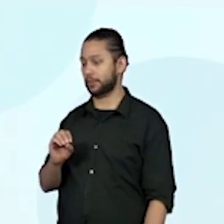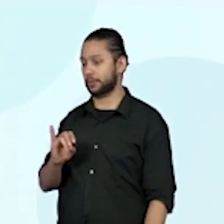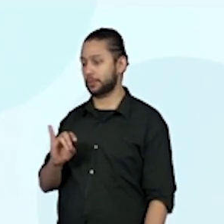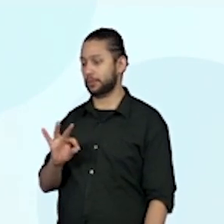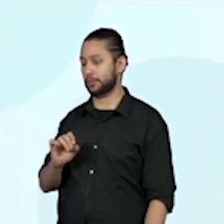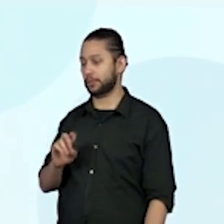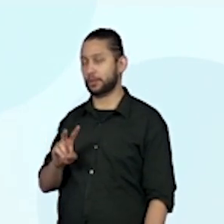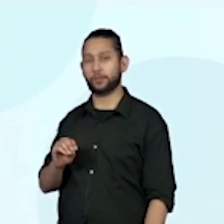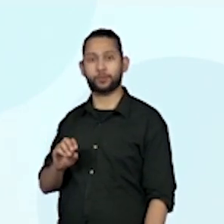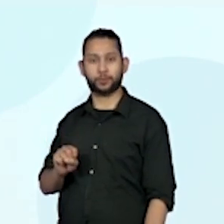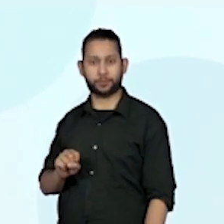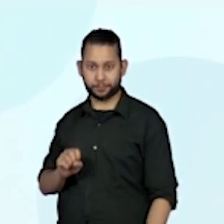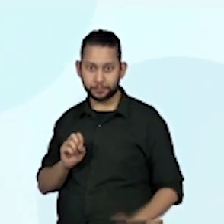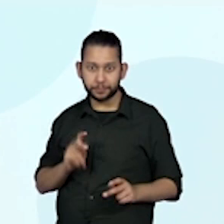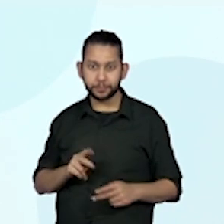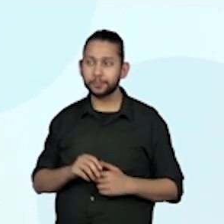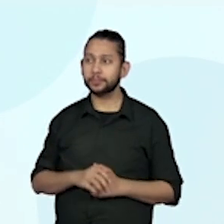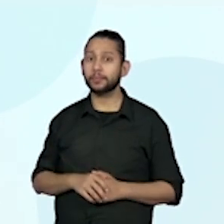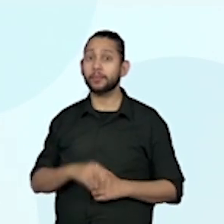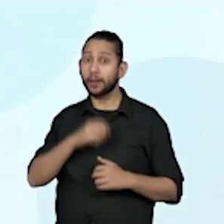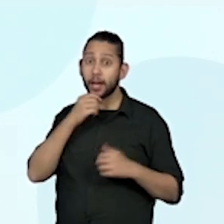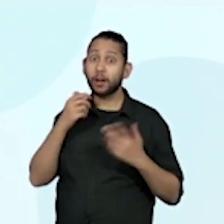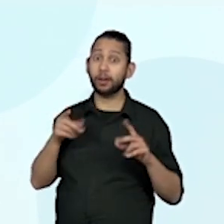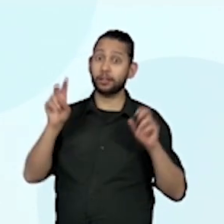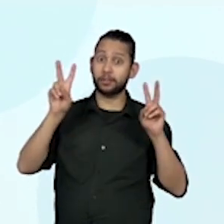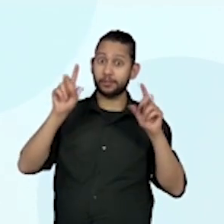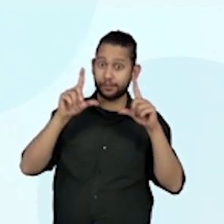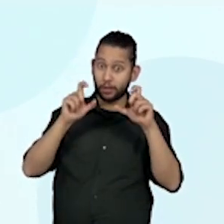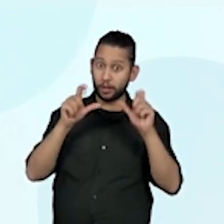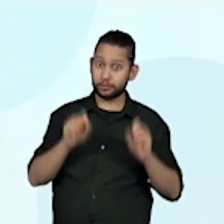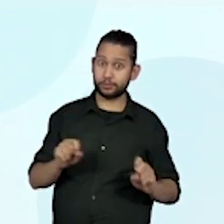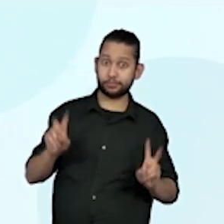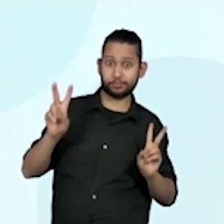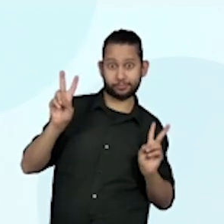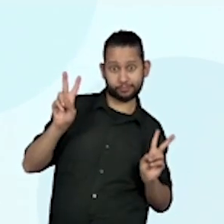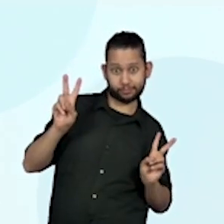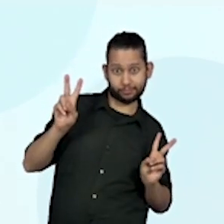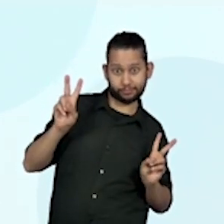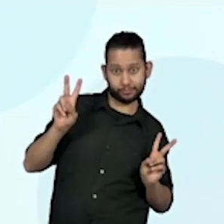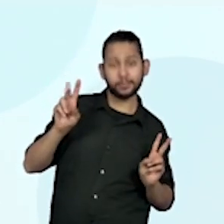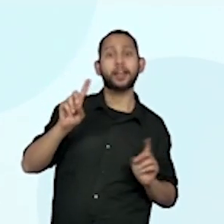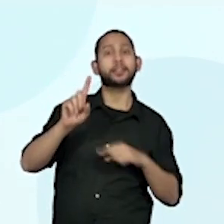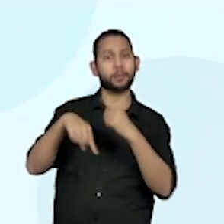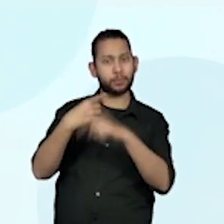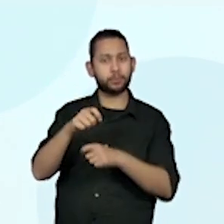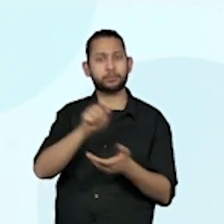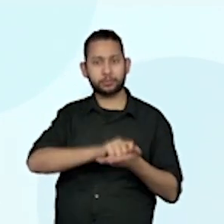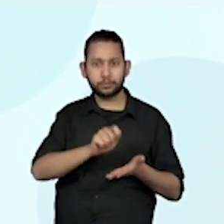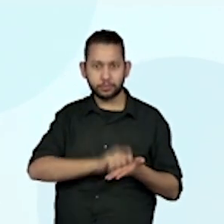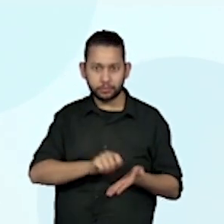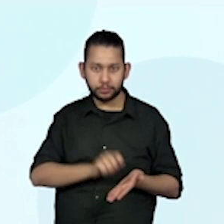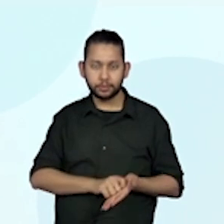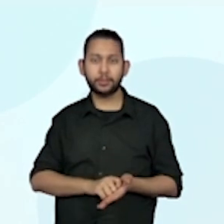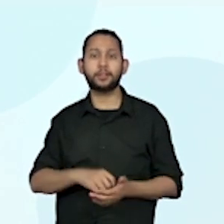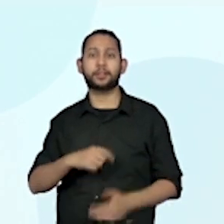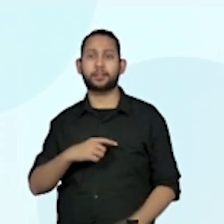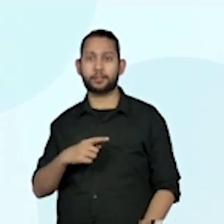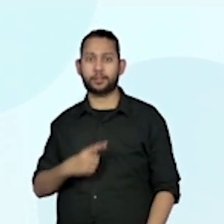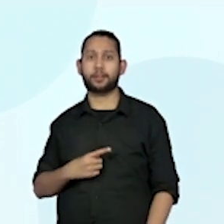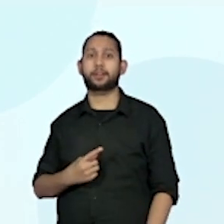7/8. Pessoal, agora é hora de tirar aquele print para depois fazer os registros no caderno. Então, a gente tem aqui